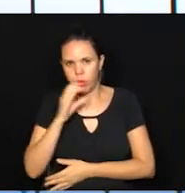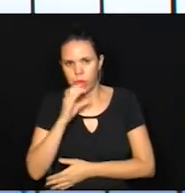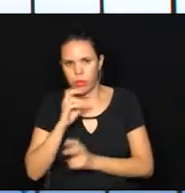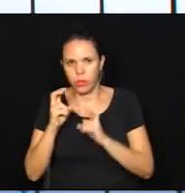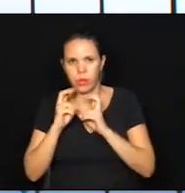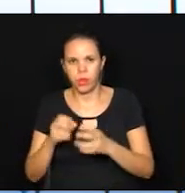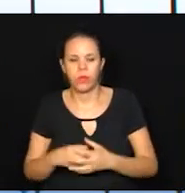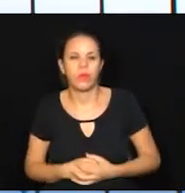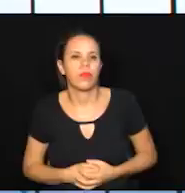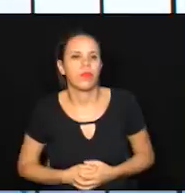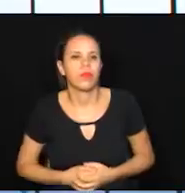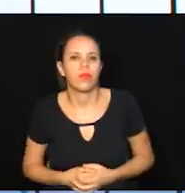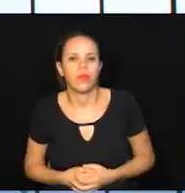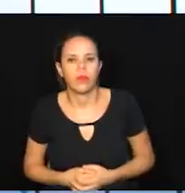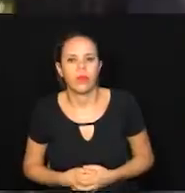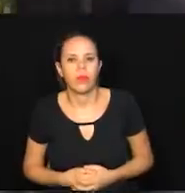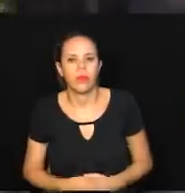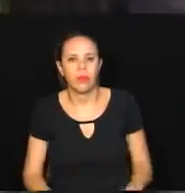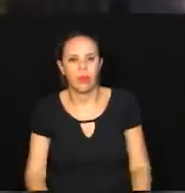e emergência.